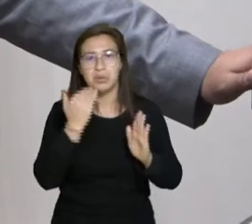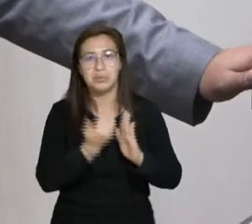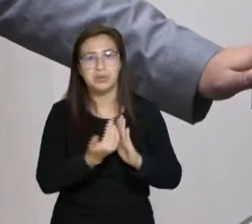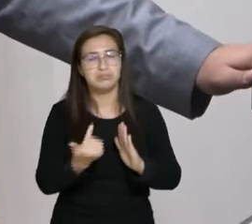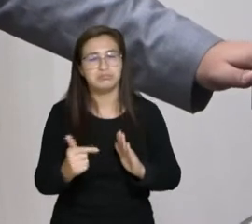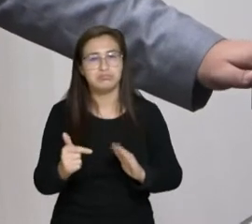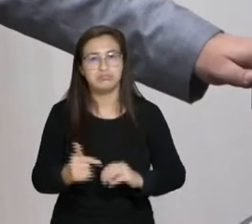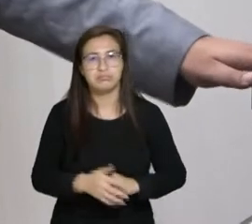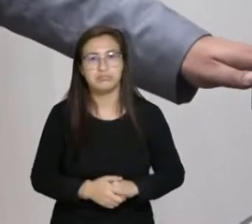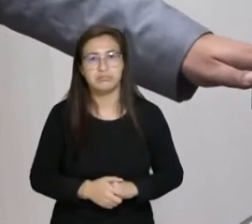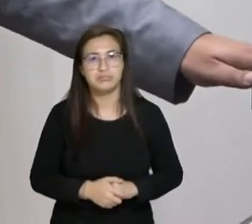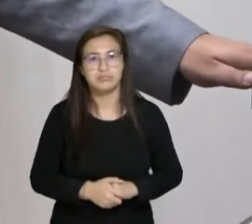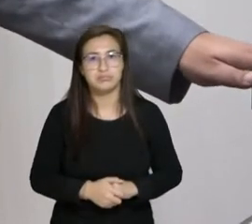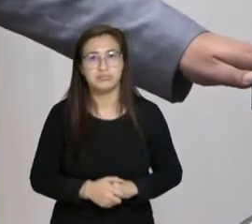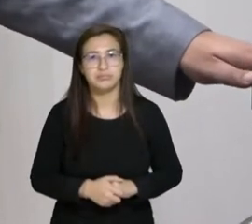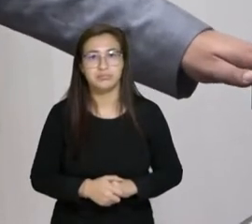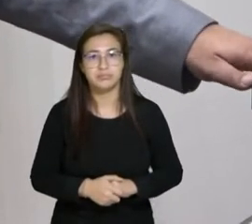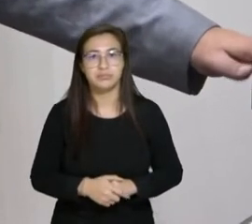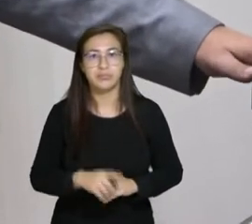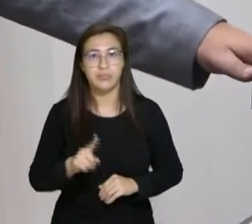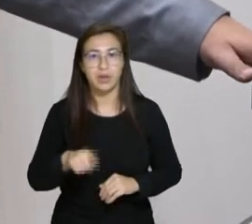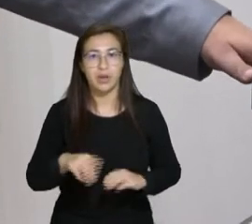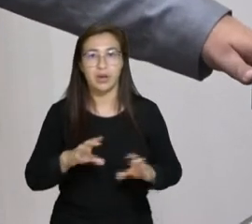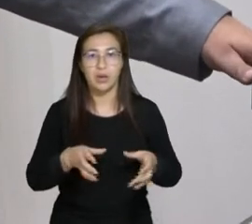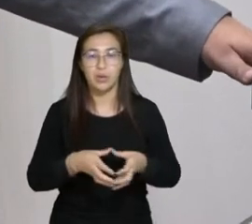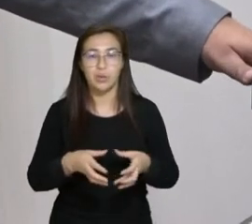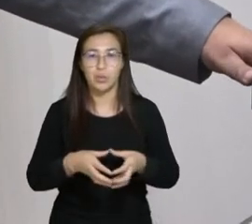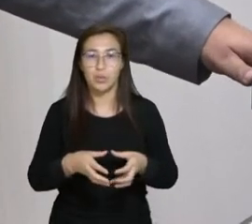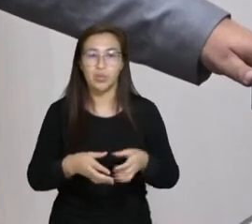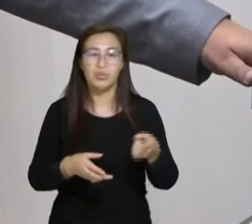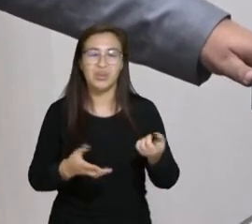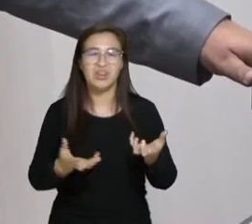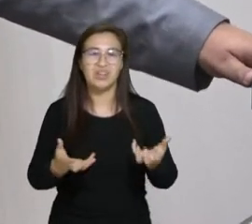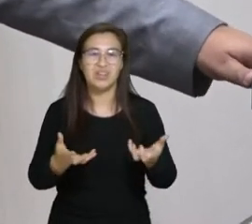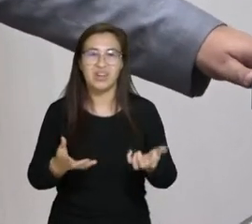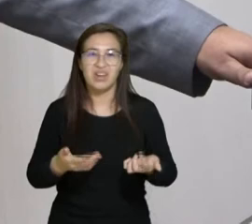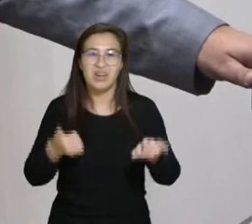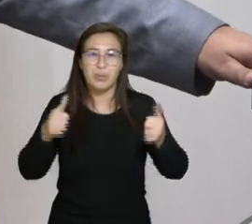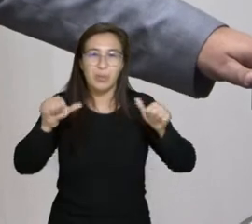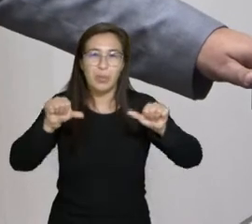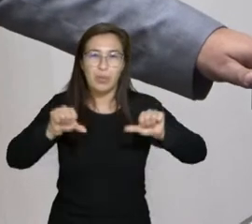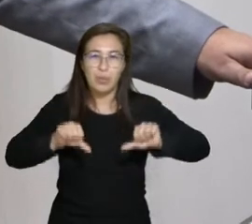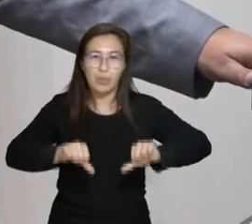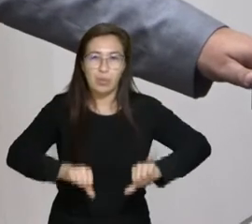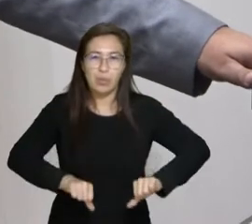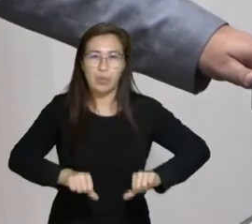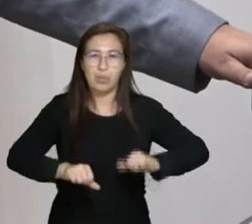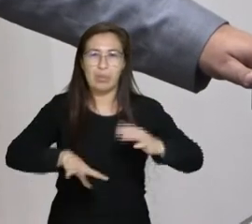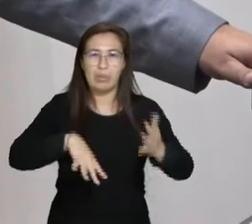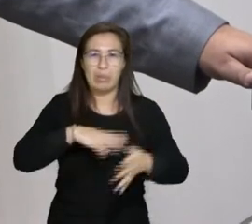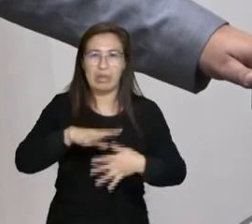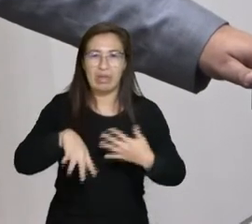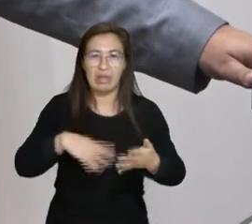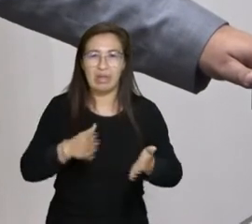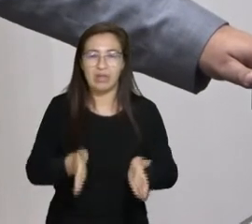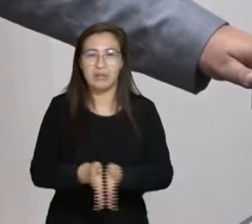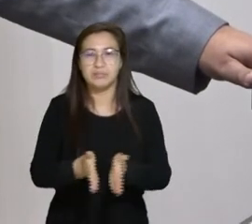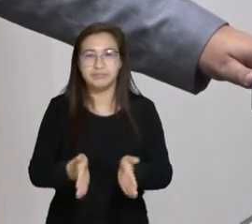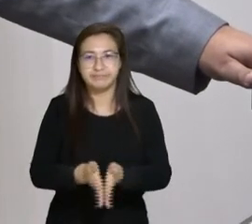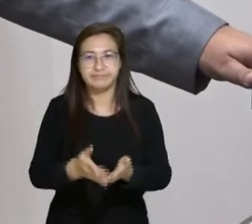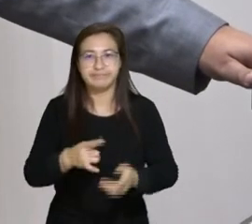tô esperando falir é o time do quanto pior melhor o time da desgraça o time da pobreza